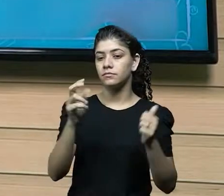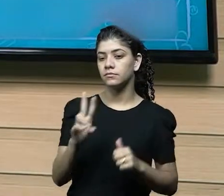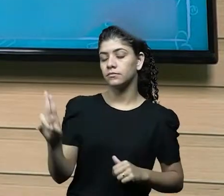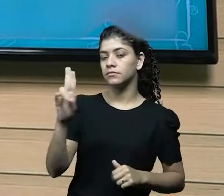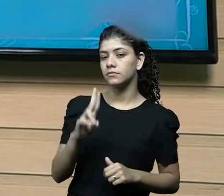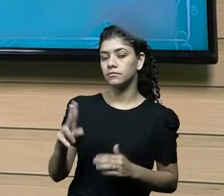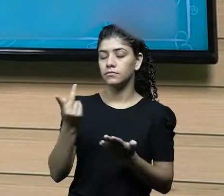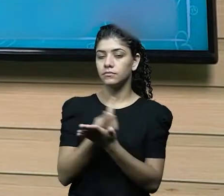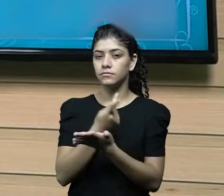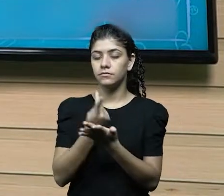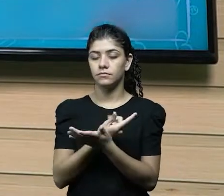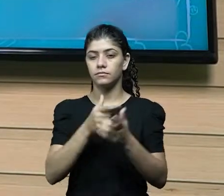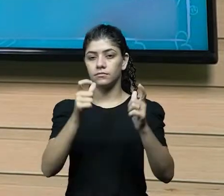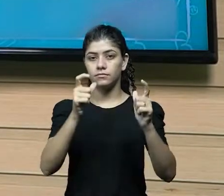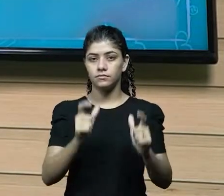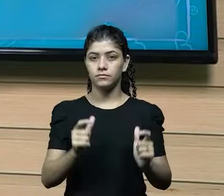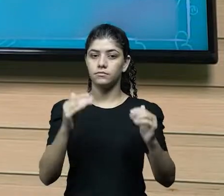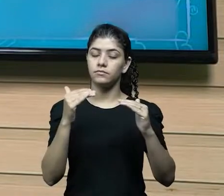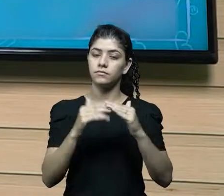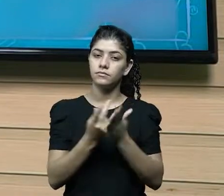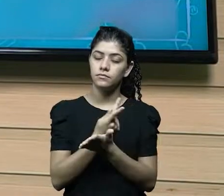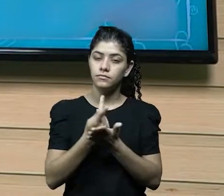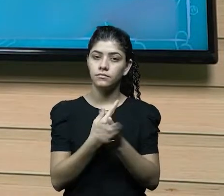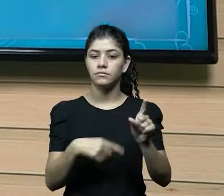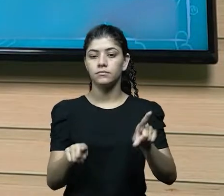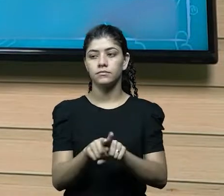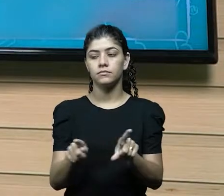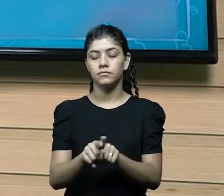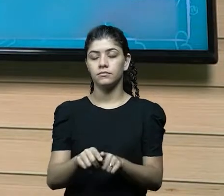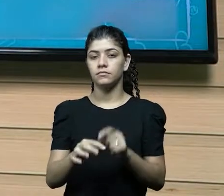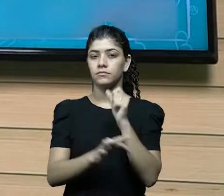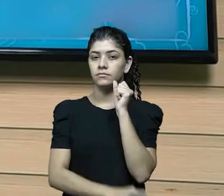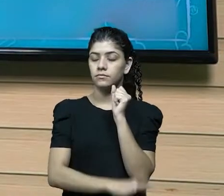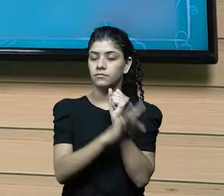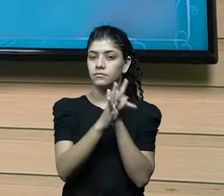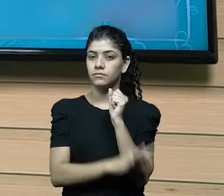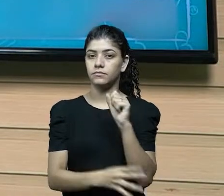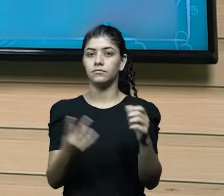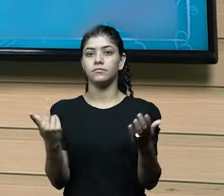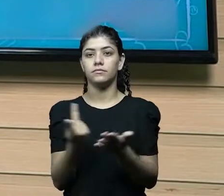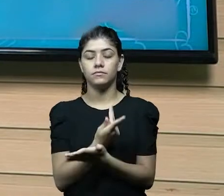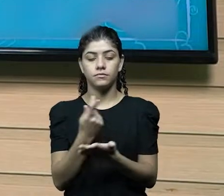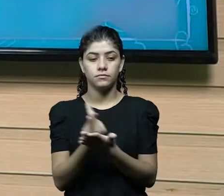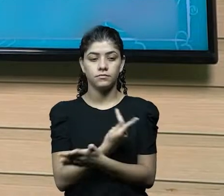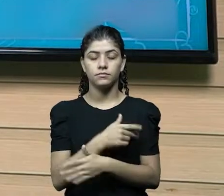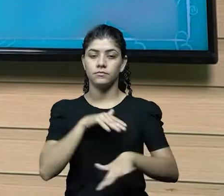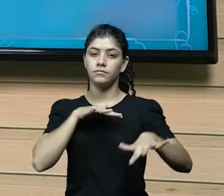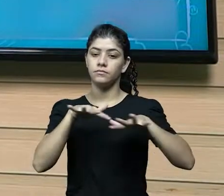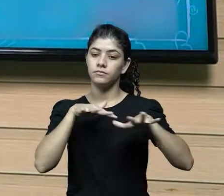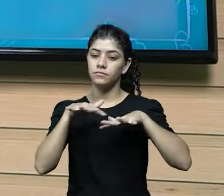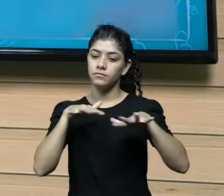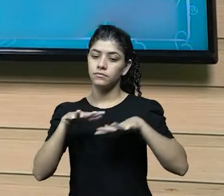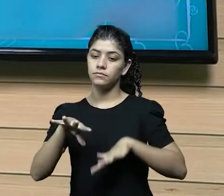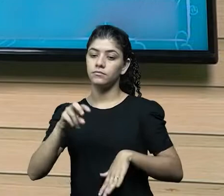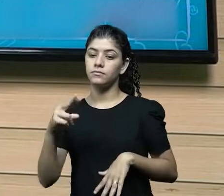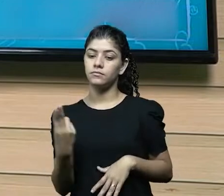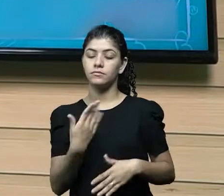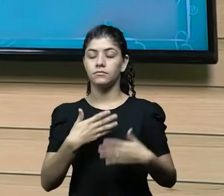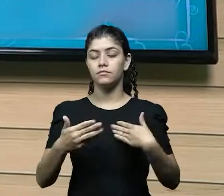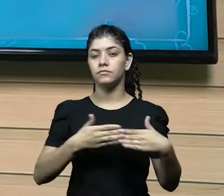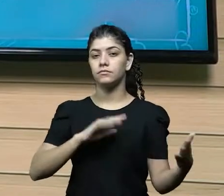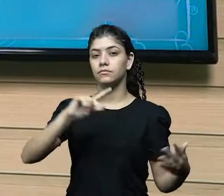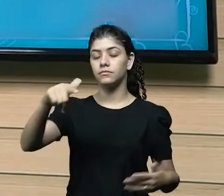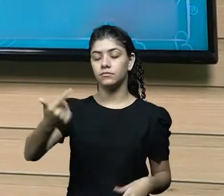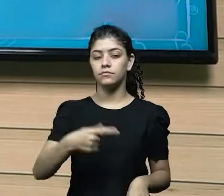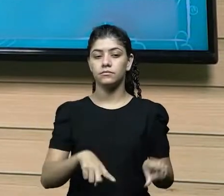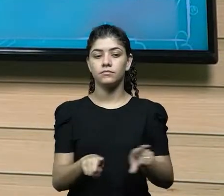manuseio incorreto, pelo local inadequado, pela temperatura, presença de vibração ou qualquer